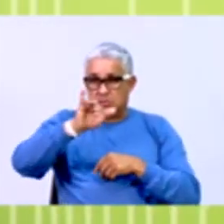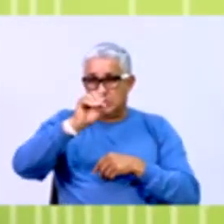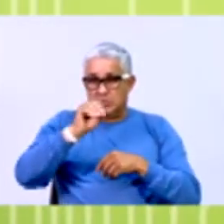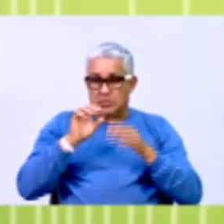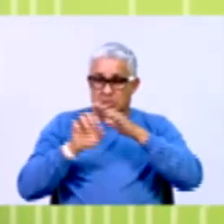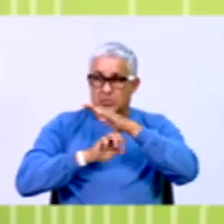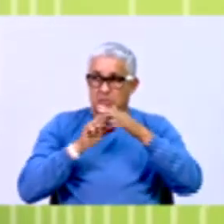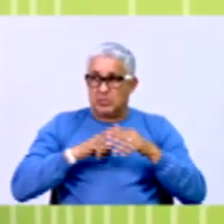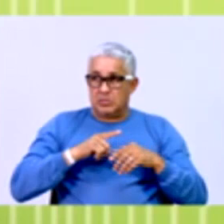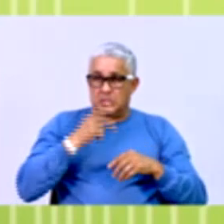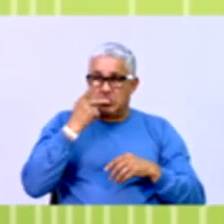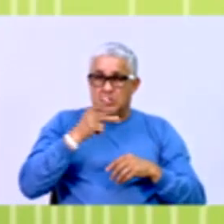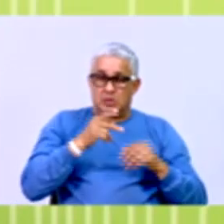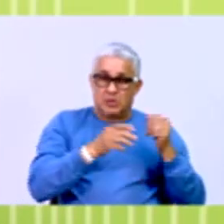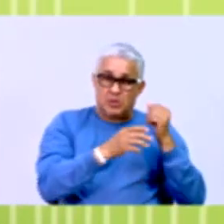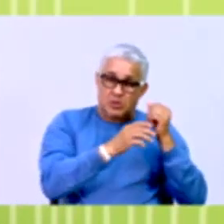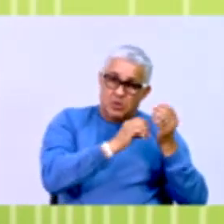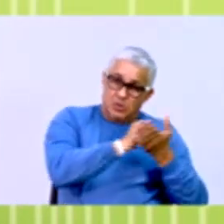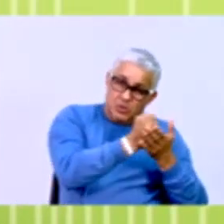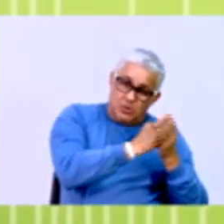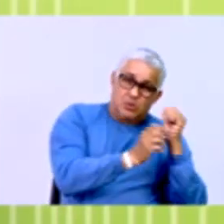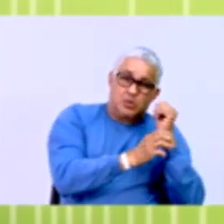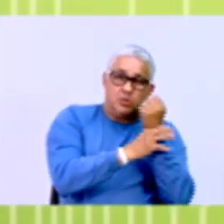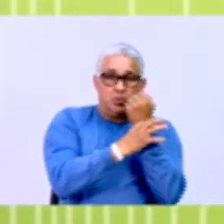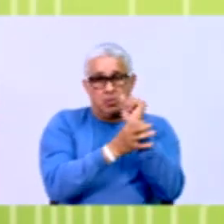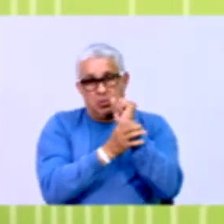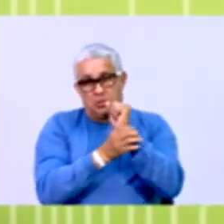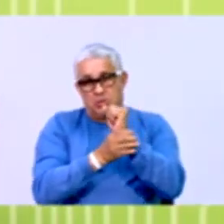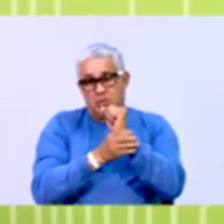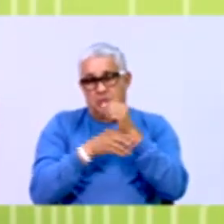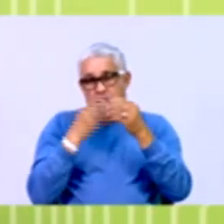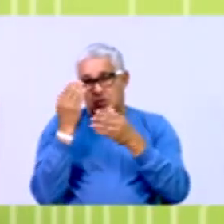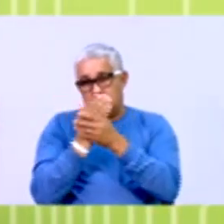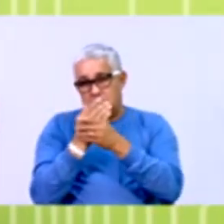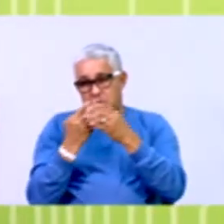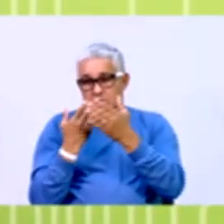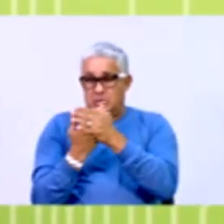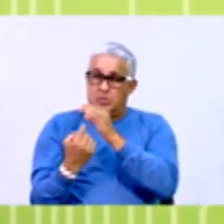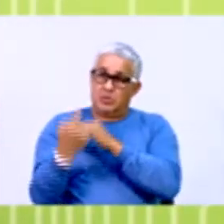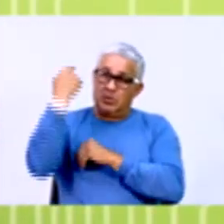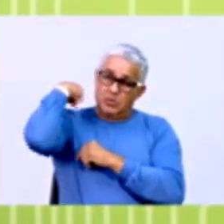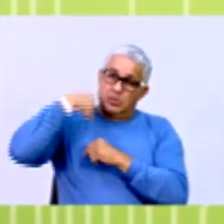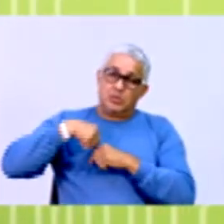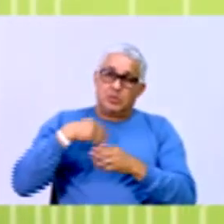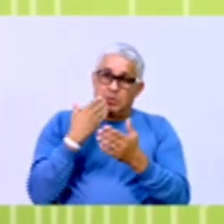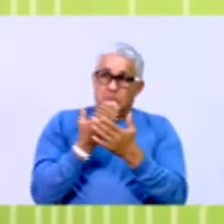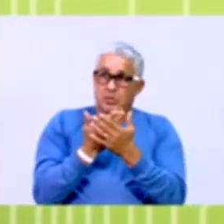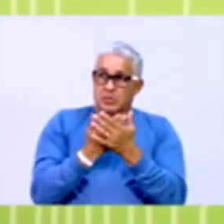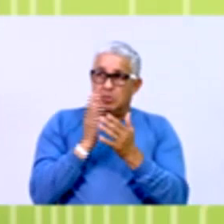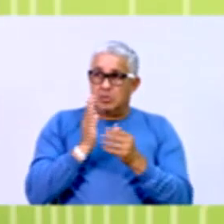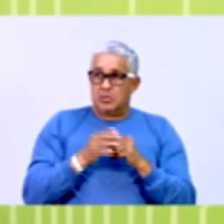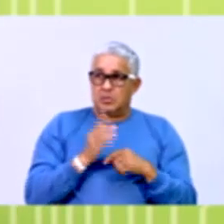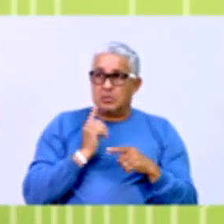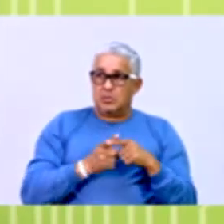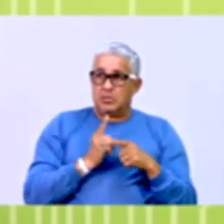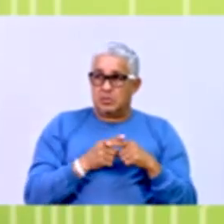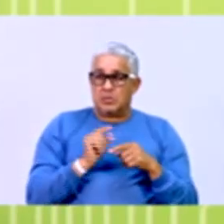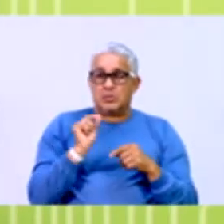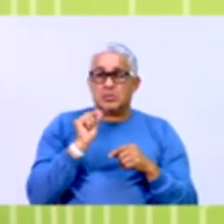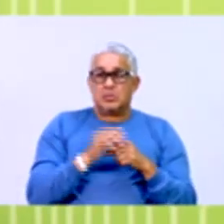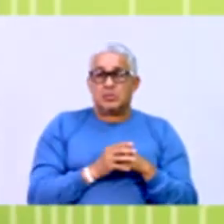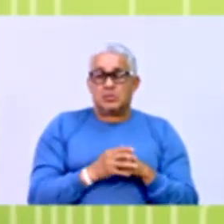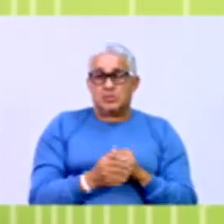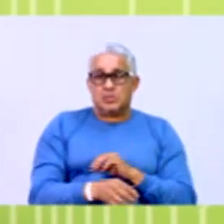de controle de segurança no processo que nós vimos nas aulas anteriores, né? Mas e por que isso tem a ver